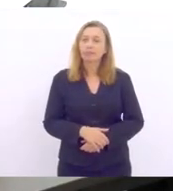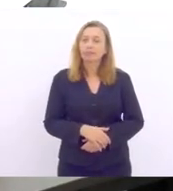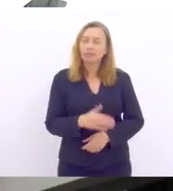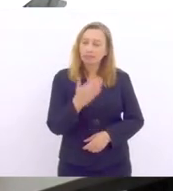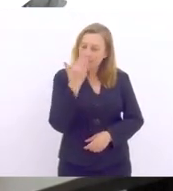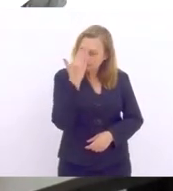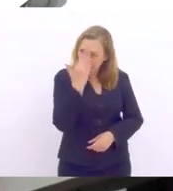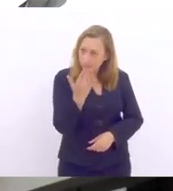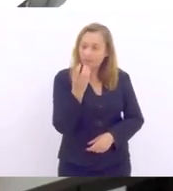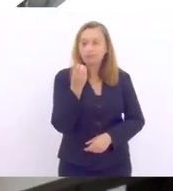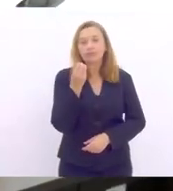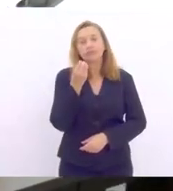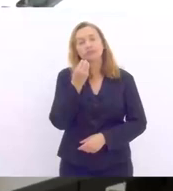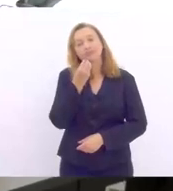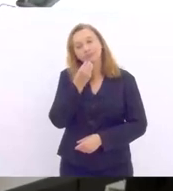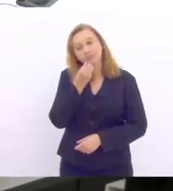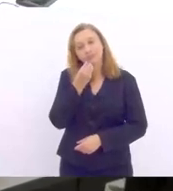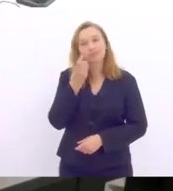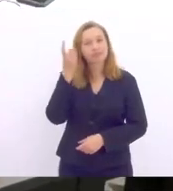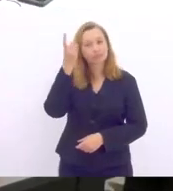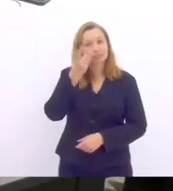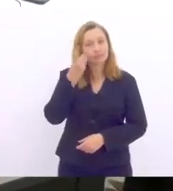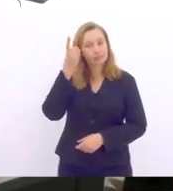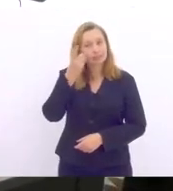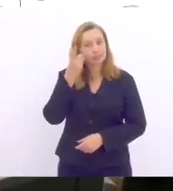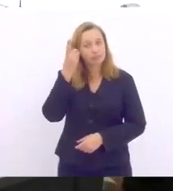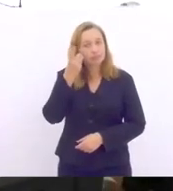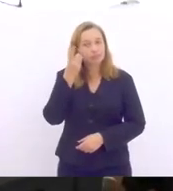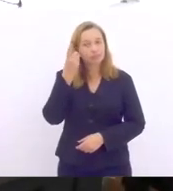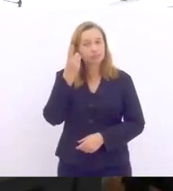Agradecer a oportunidade, deputado Carlos Mink,